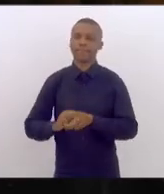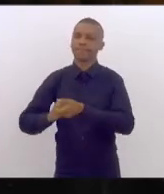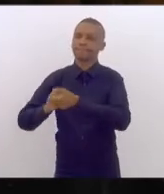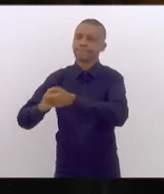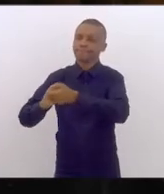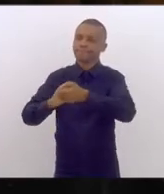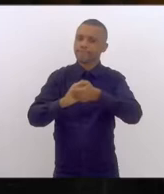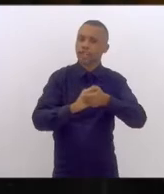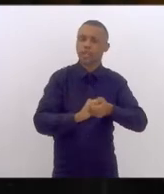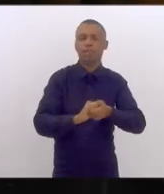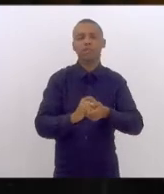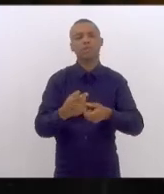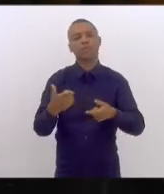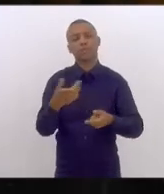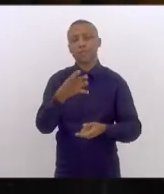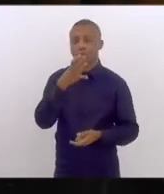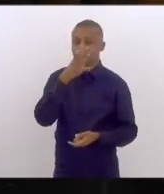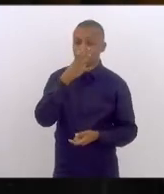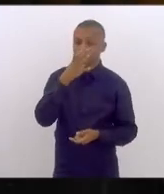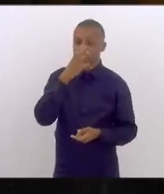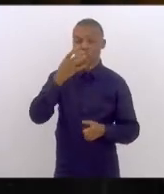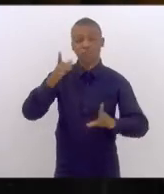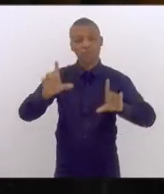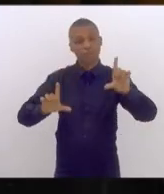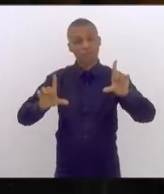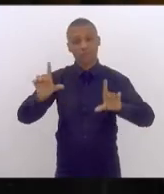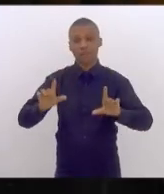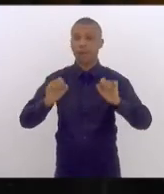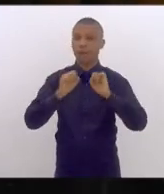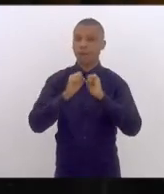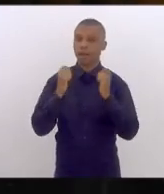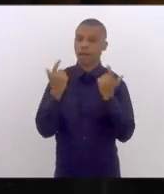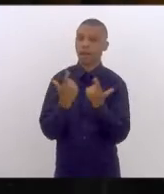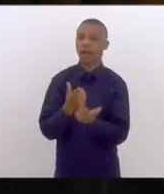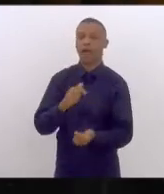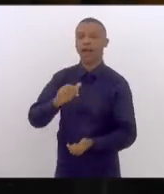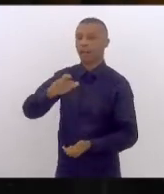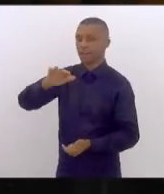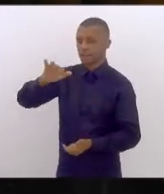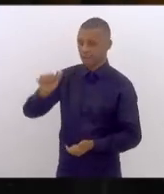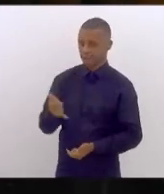senhores telespectadores da TV alerj